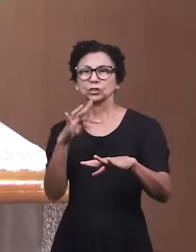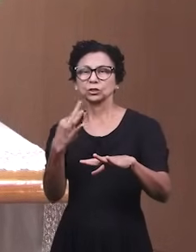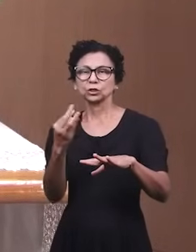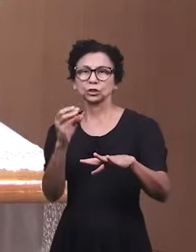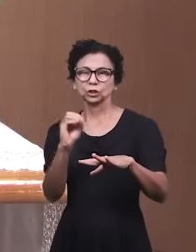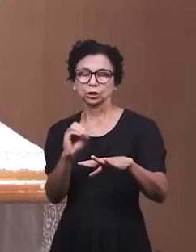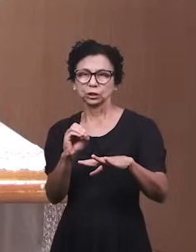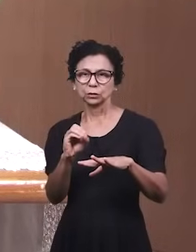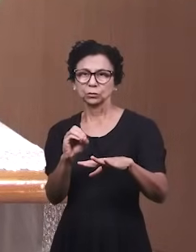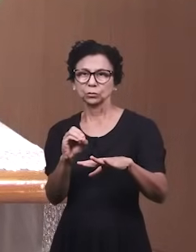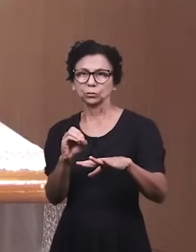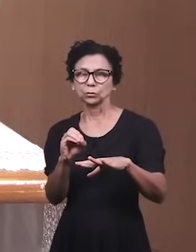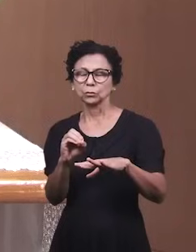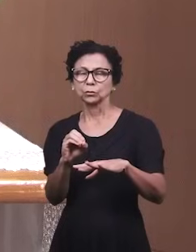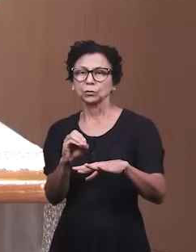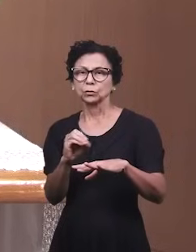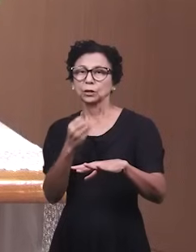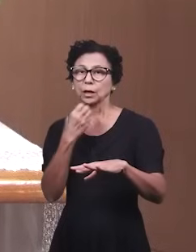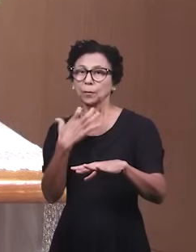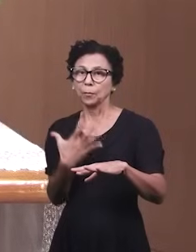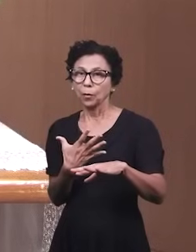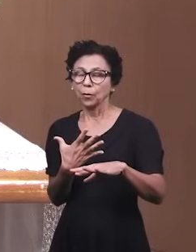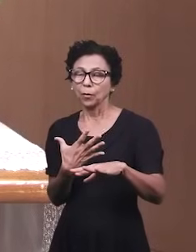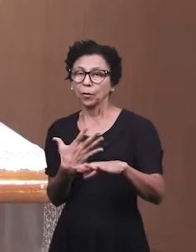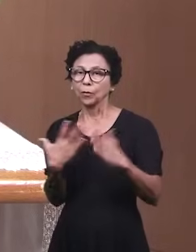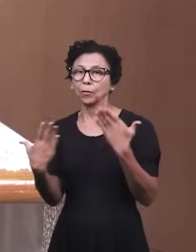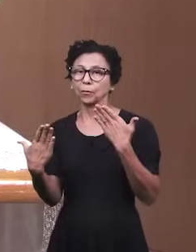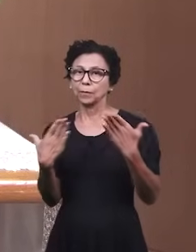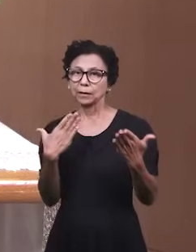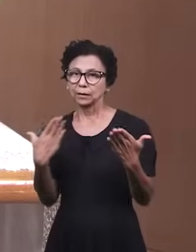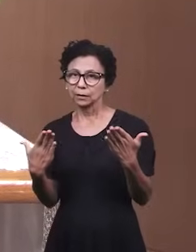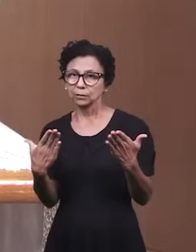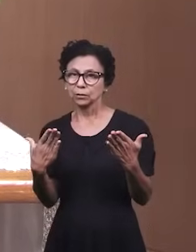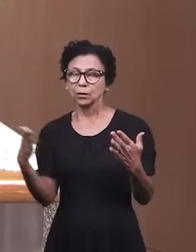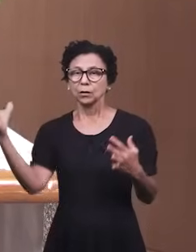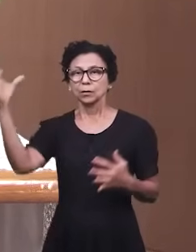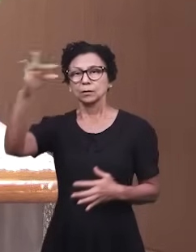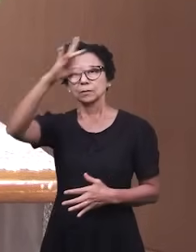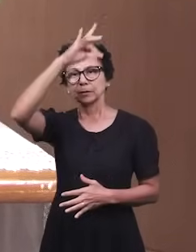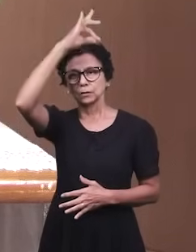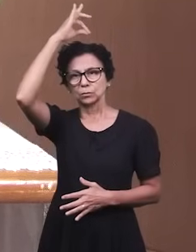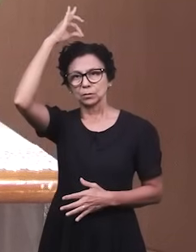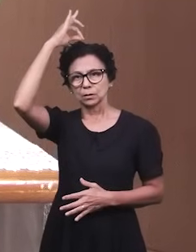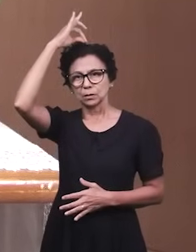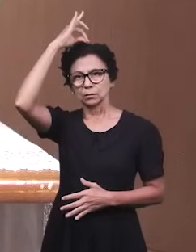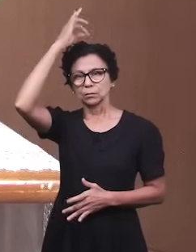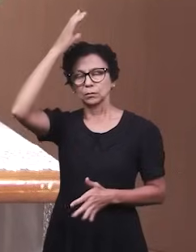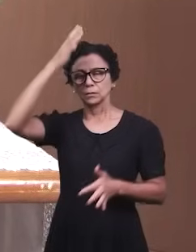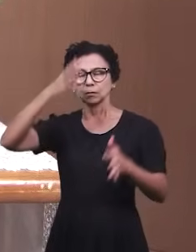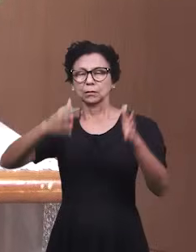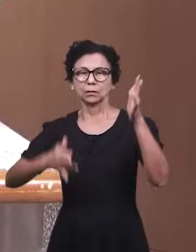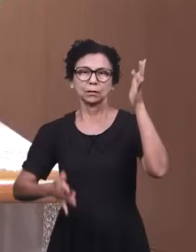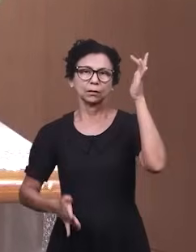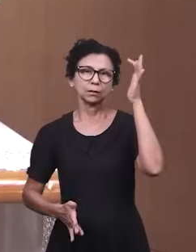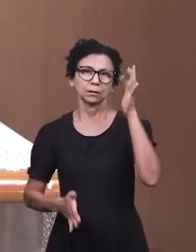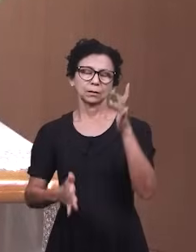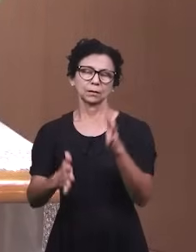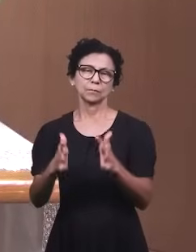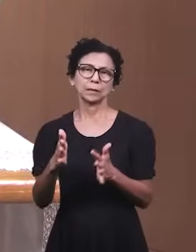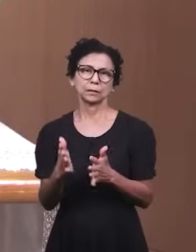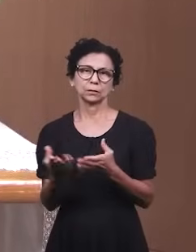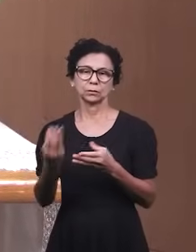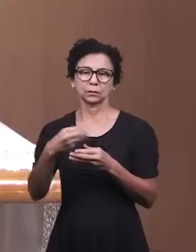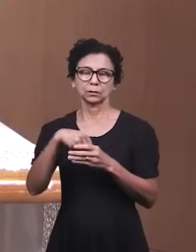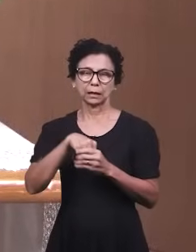foi deixado pelo Senhor Jesus, o Espírito Santo. Agora nós vivemos esse momento